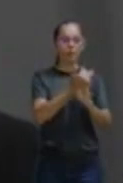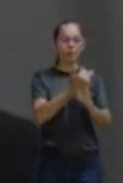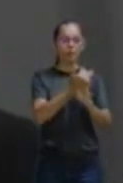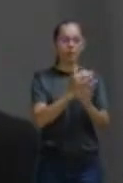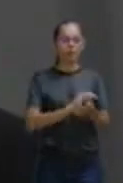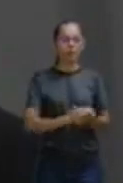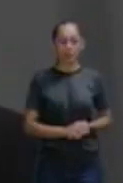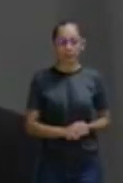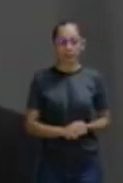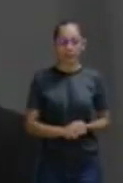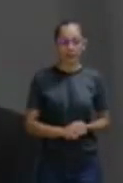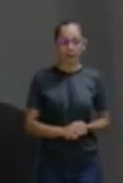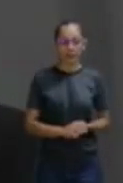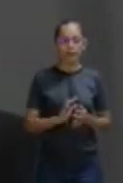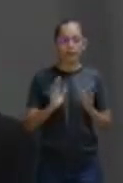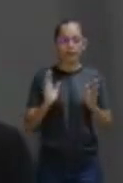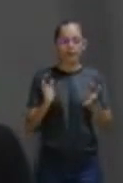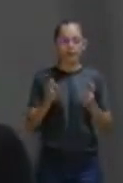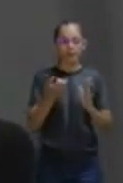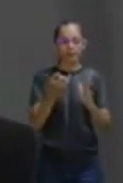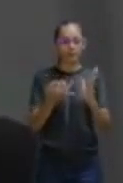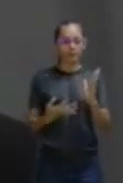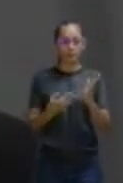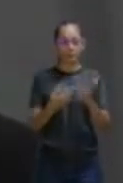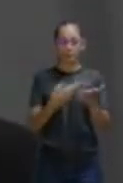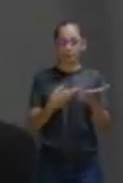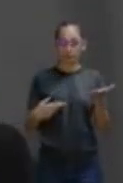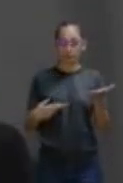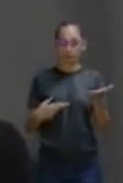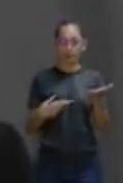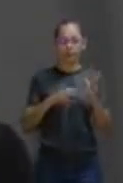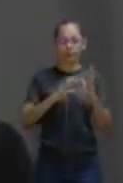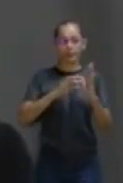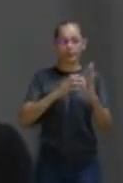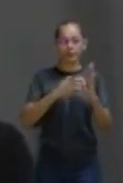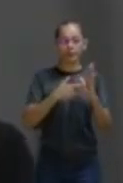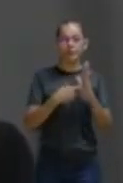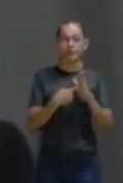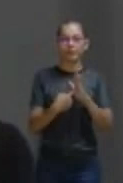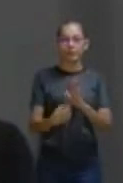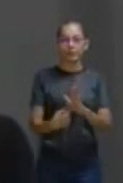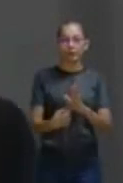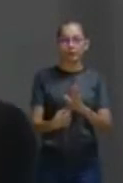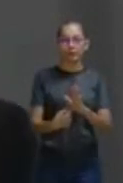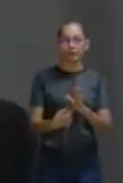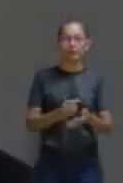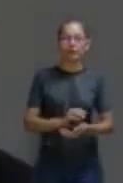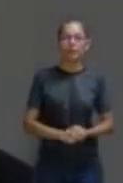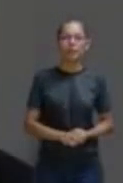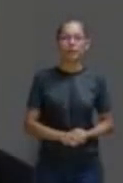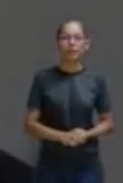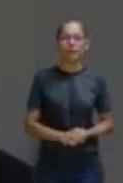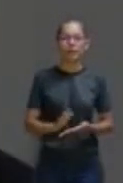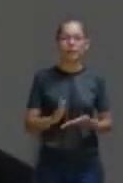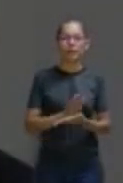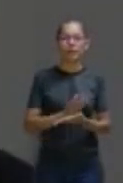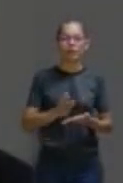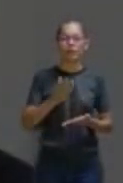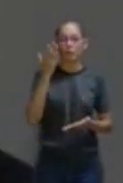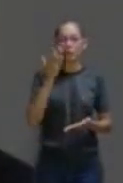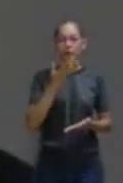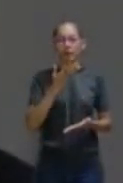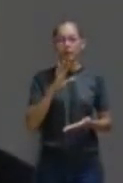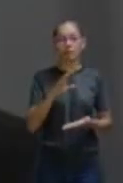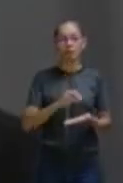demonstrado, já indicado no relatório, o partido apresentou o requerimento com toda a documentação necessária, não havendo óbices ao